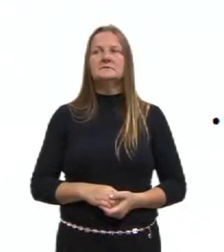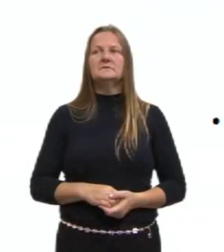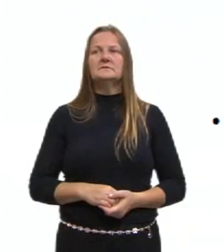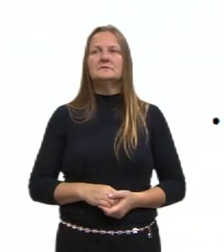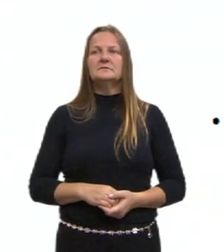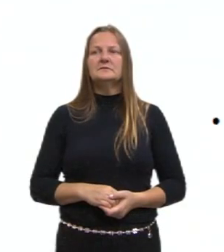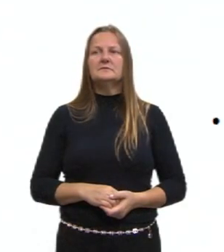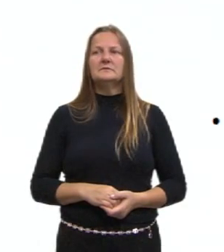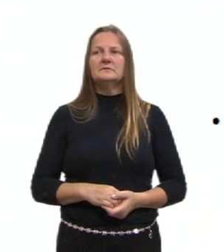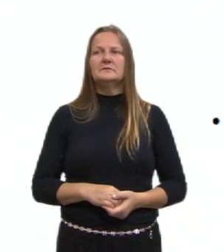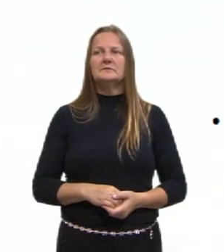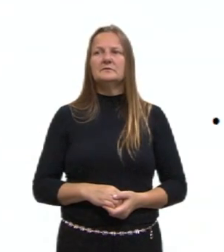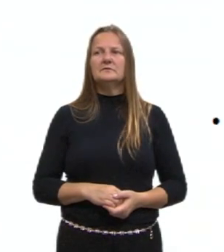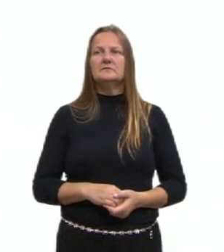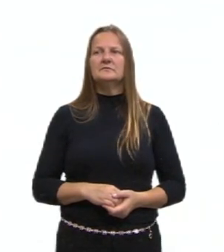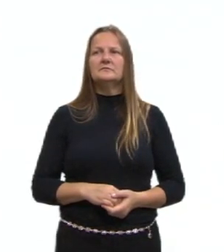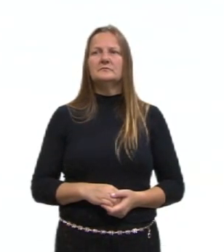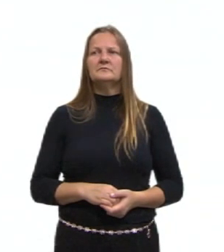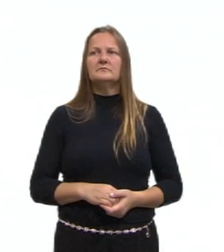voltar.